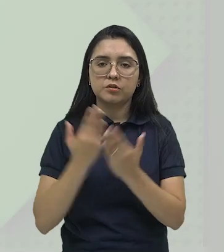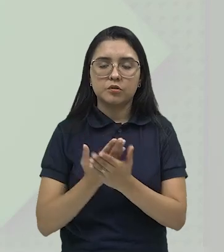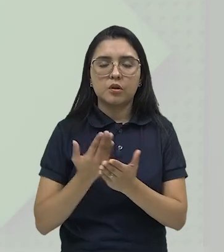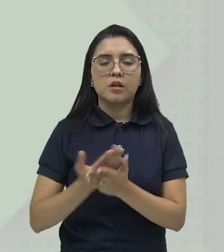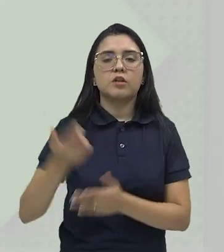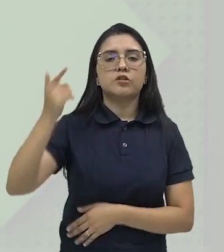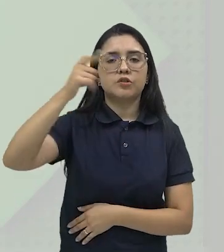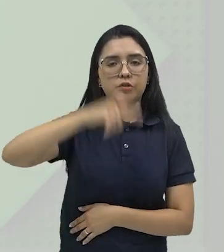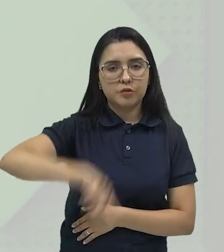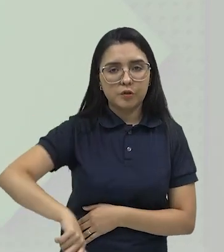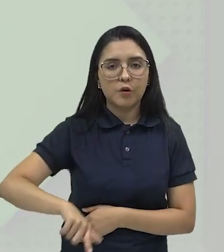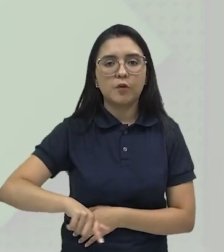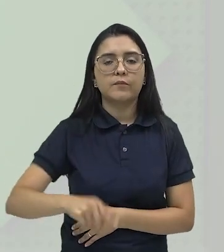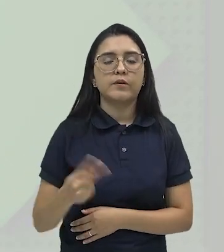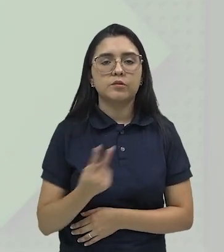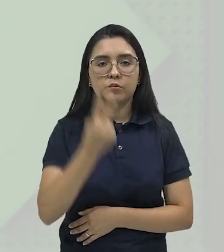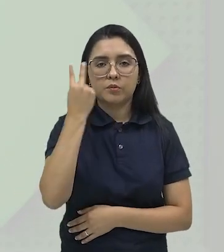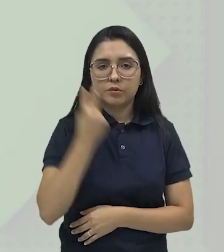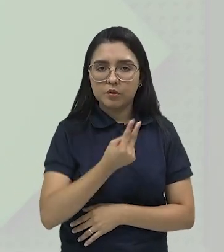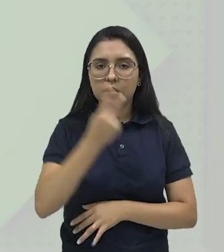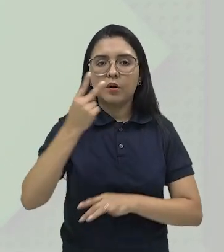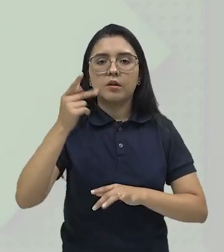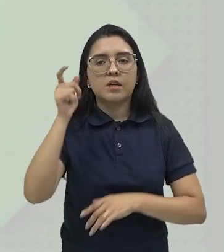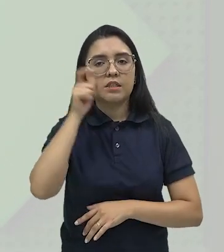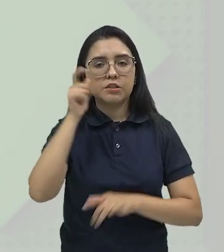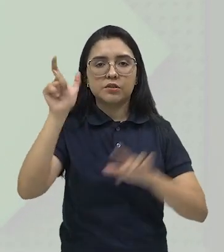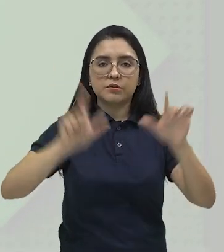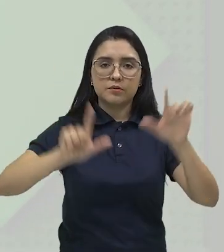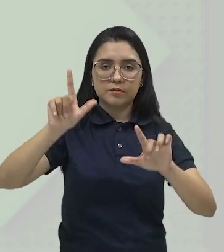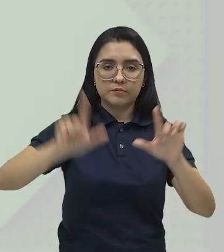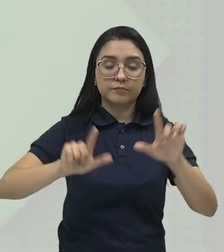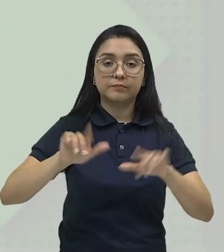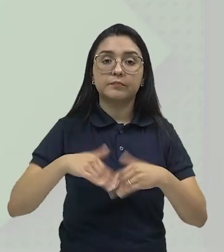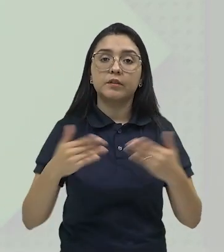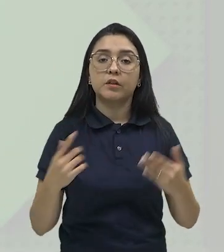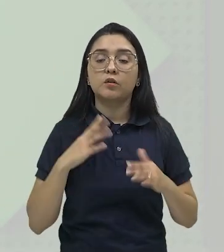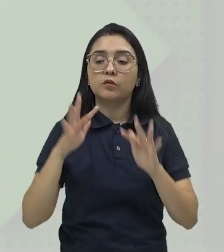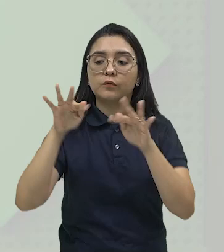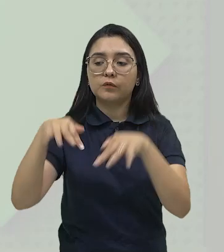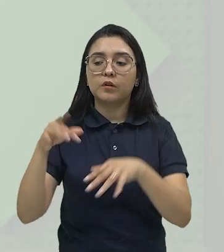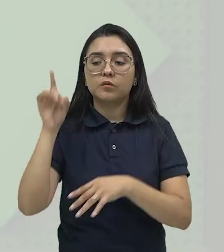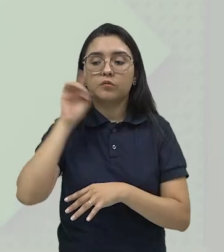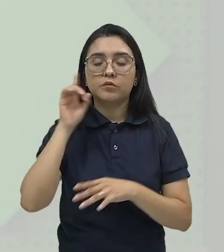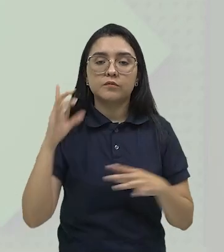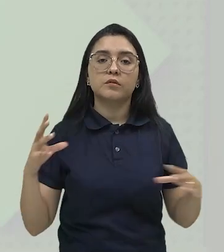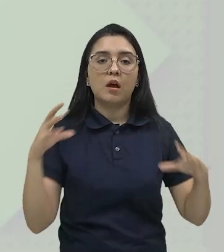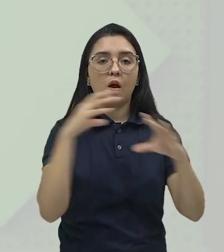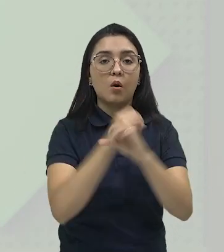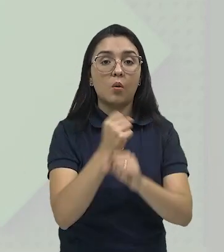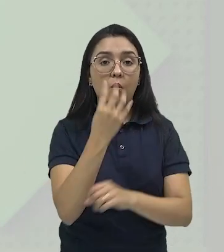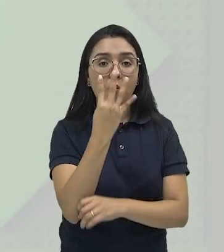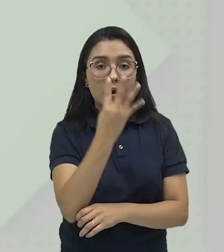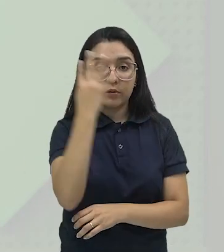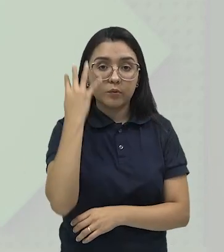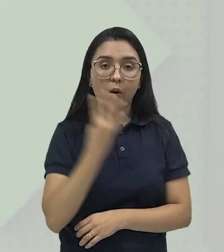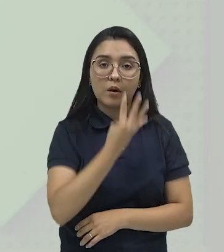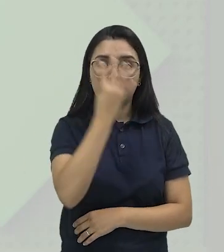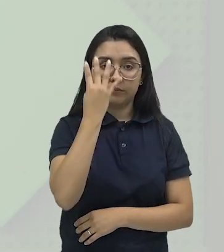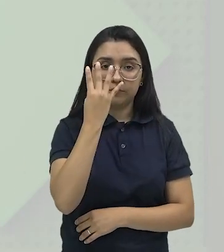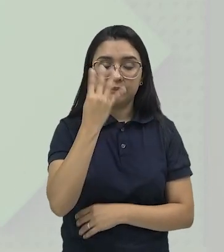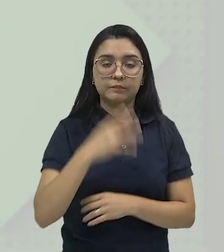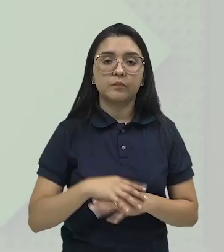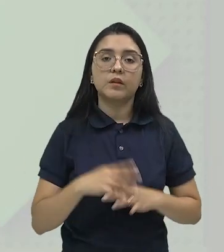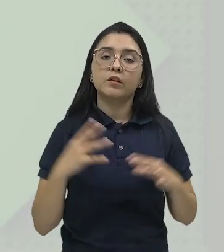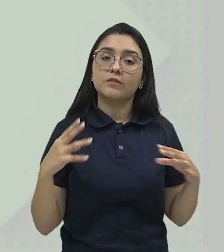aí eu fico mais 2 horas assistindo aquela televisão, ou seja, no final do dia você assistiu 4 horas de televisão no total. Então você